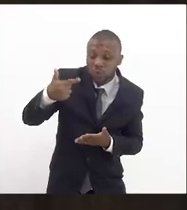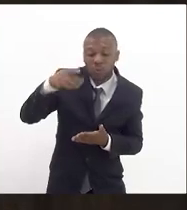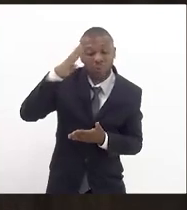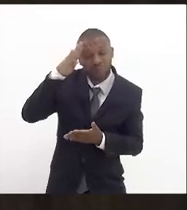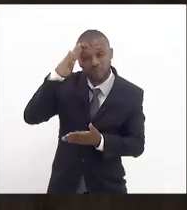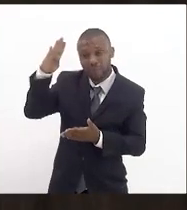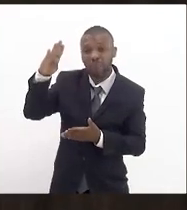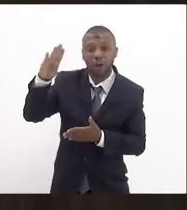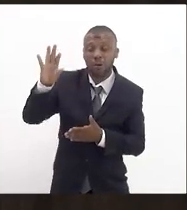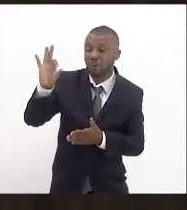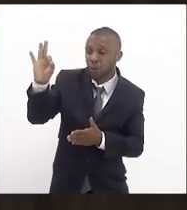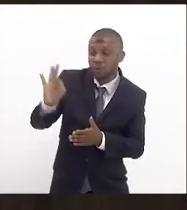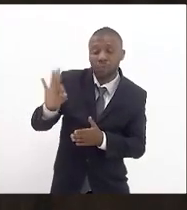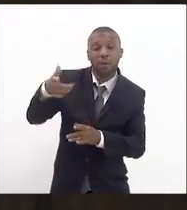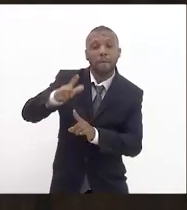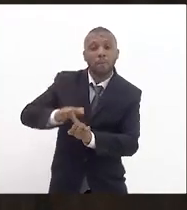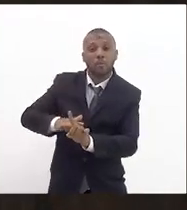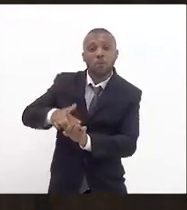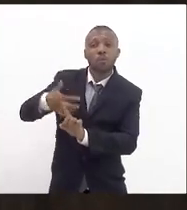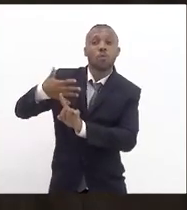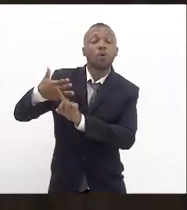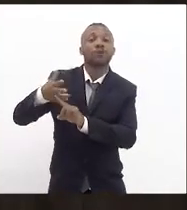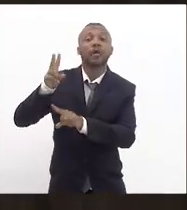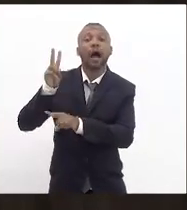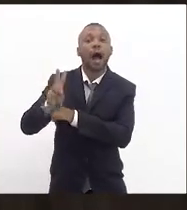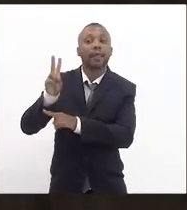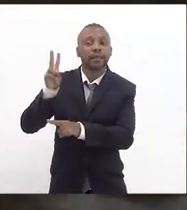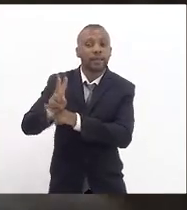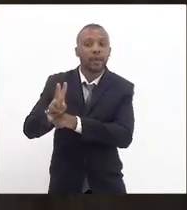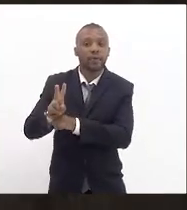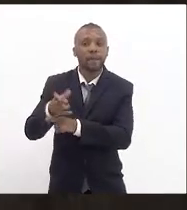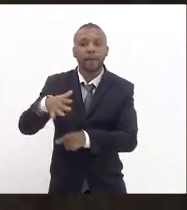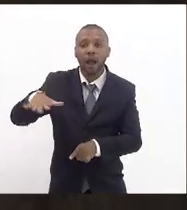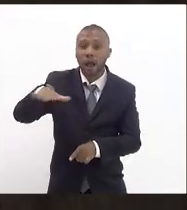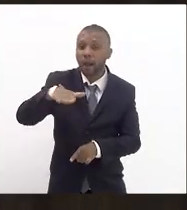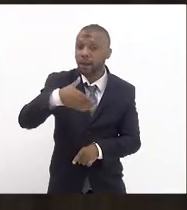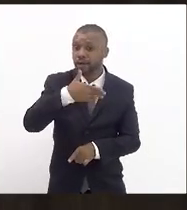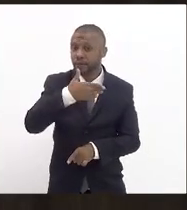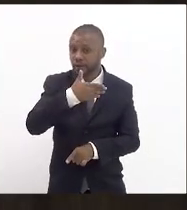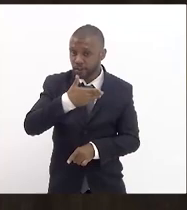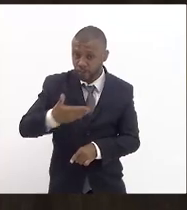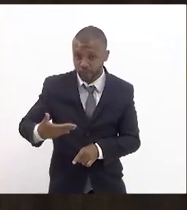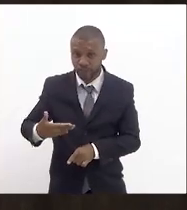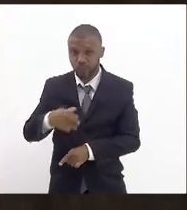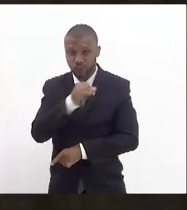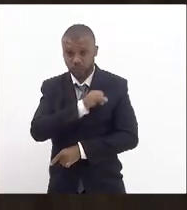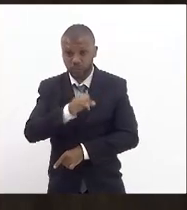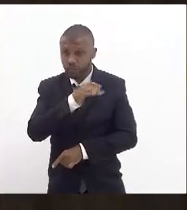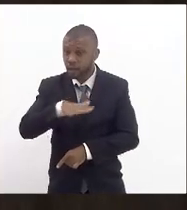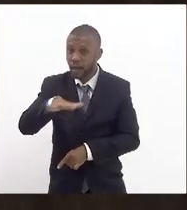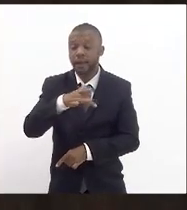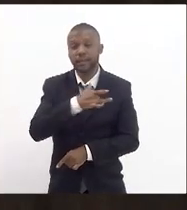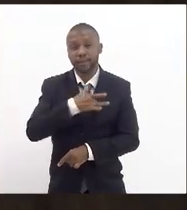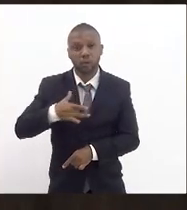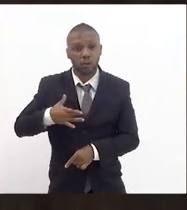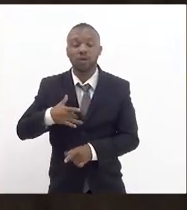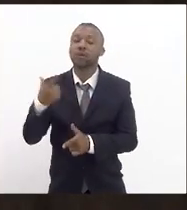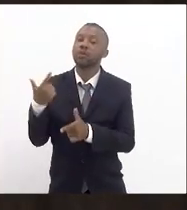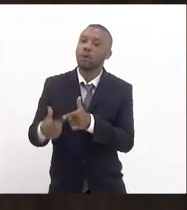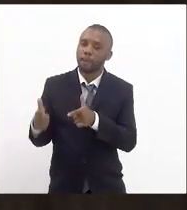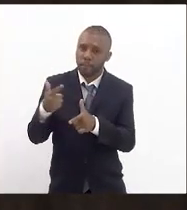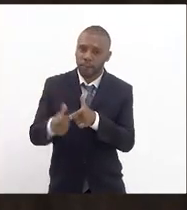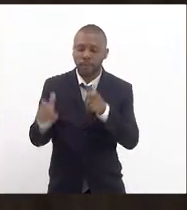de atendimentos feitos pela rede pública de saúde do Estado do Rio de Janeiro são as questões de